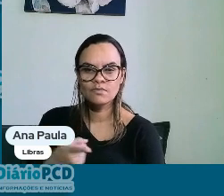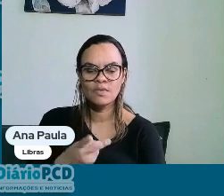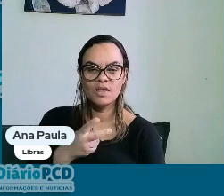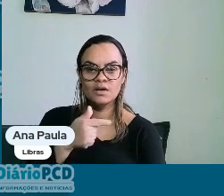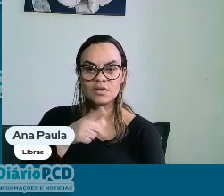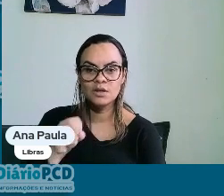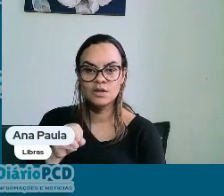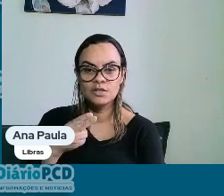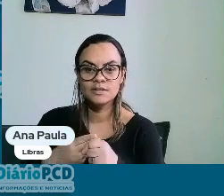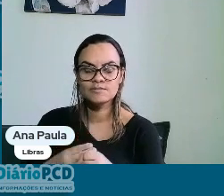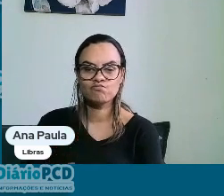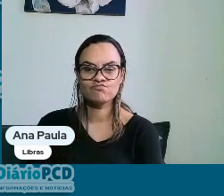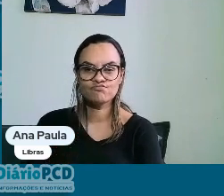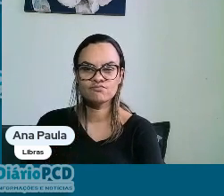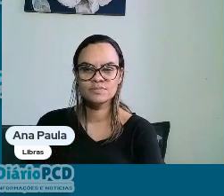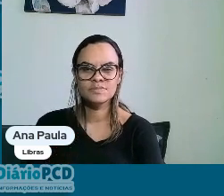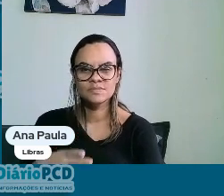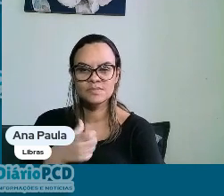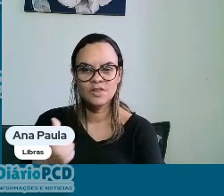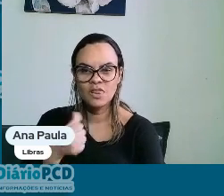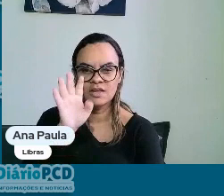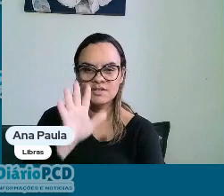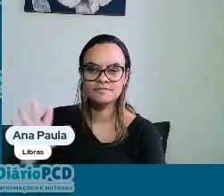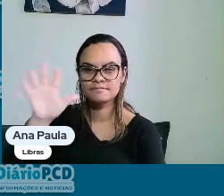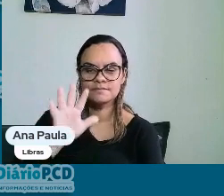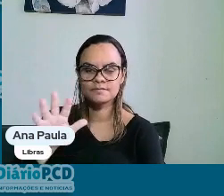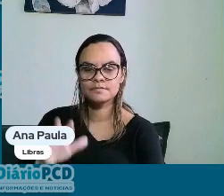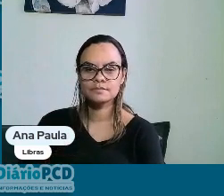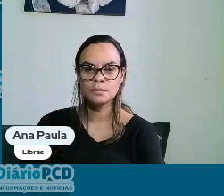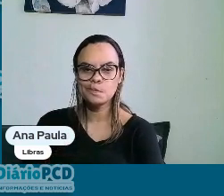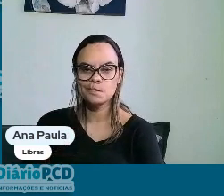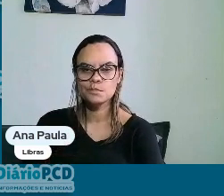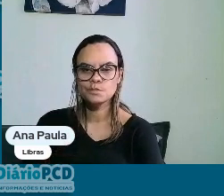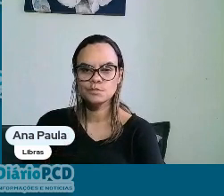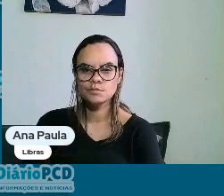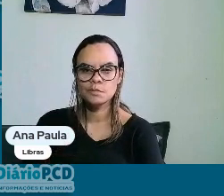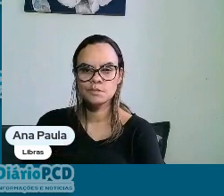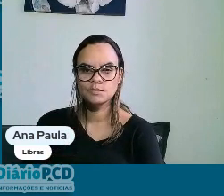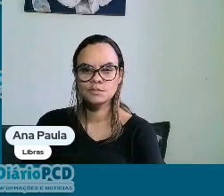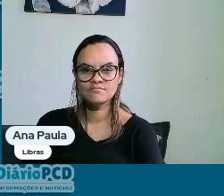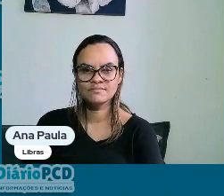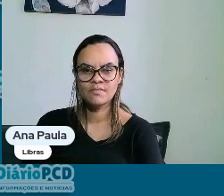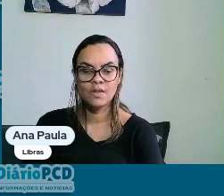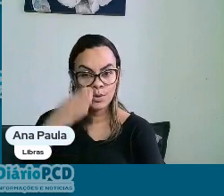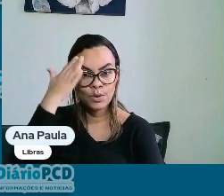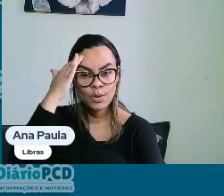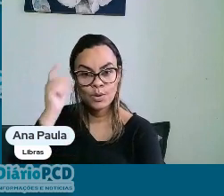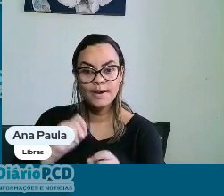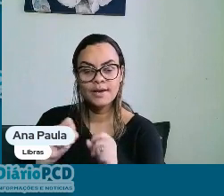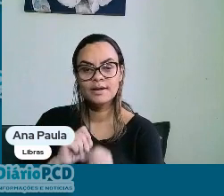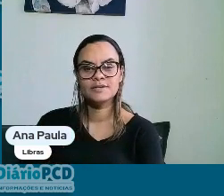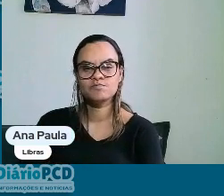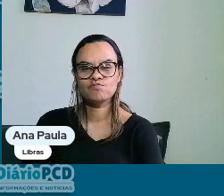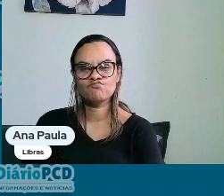5.570 municípios, 26 estados e o Distrito Federal. Então, compreende que